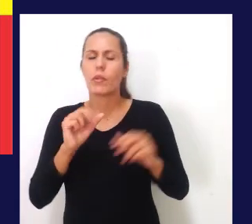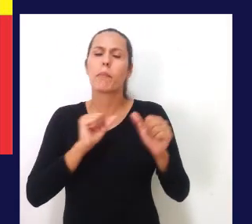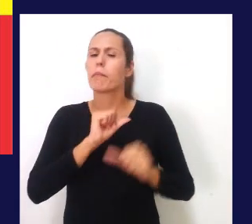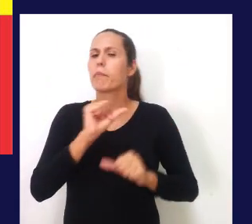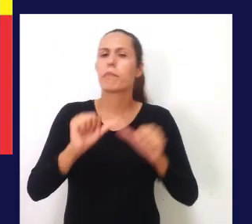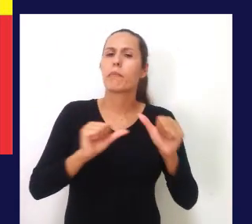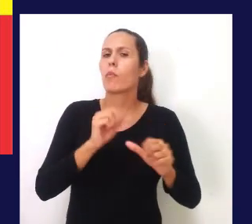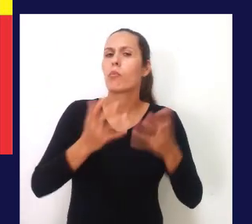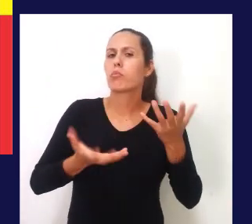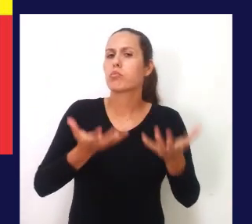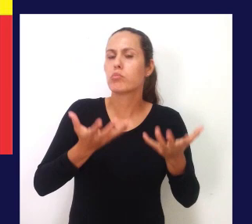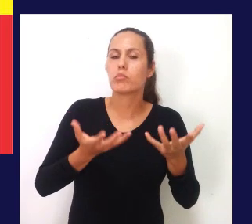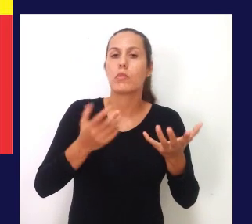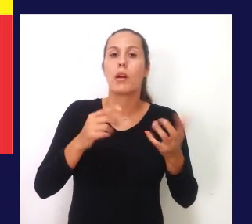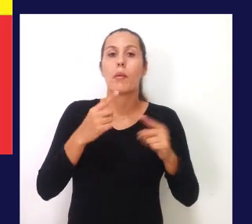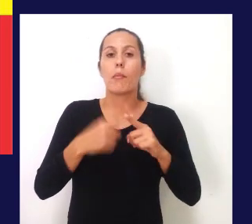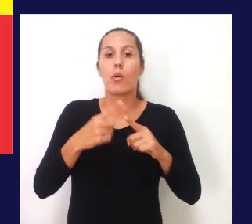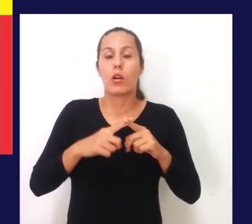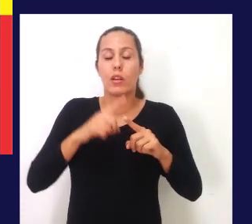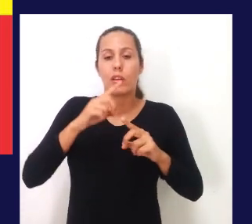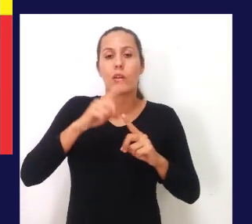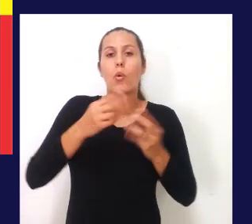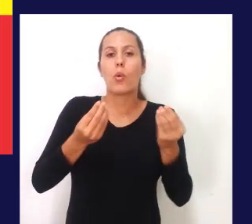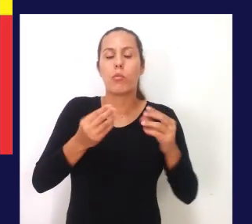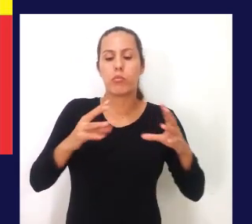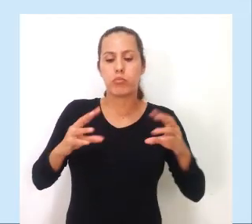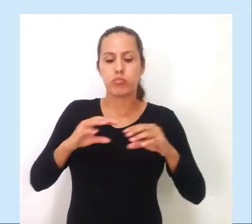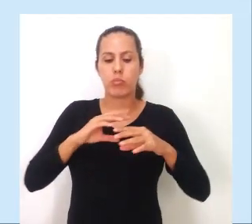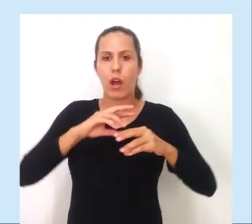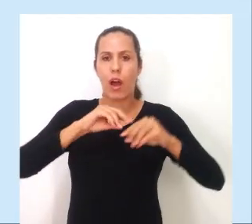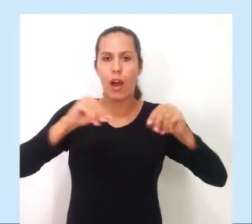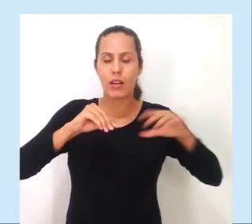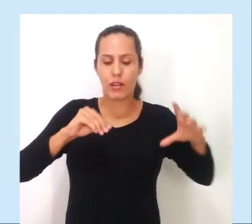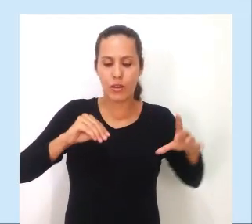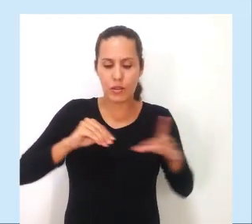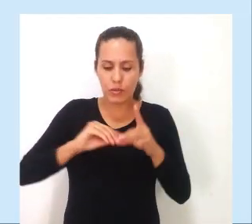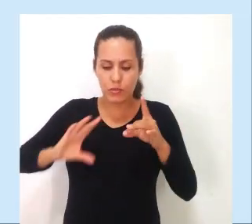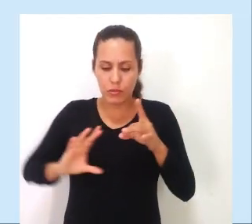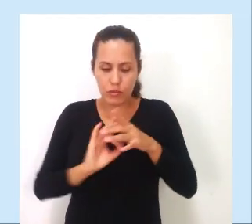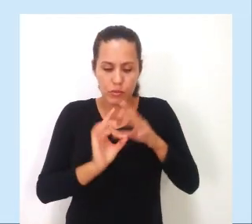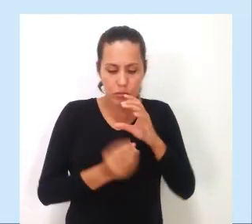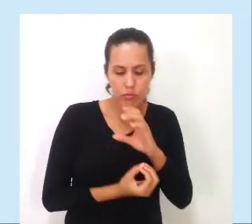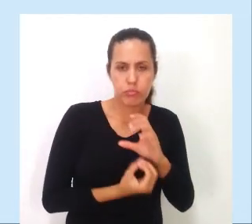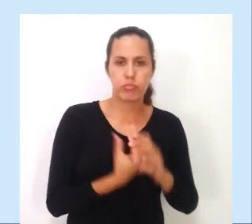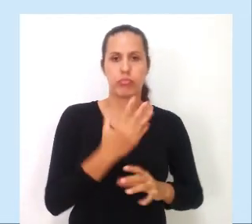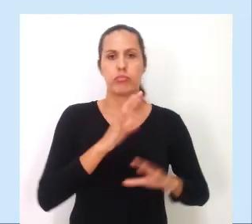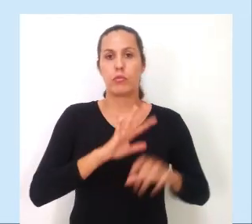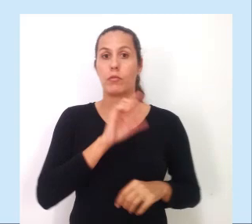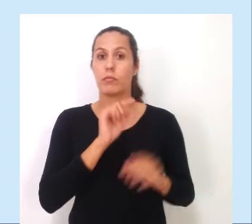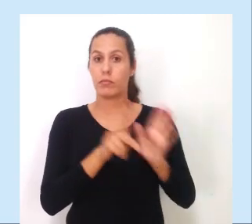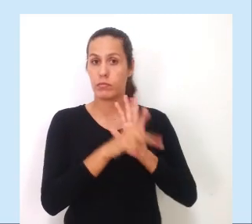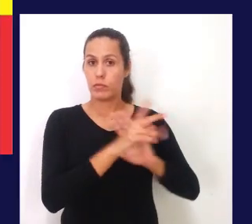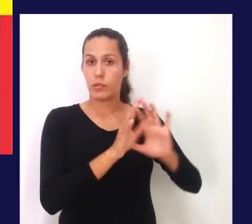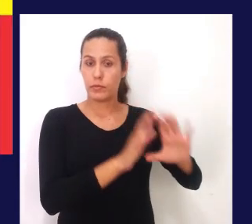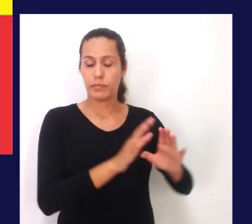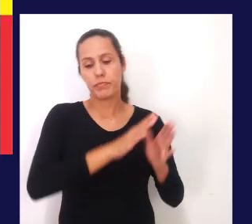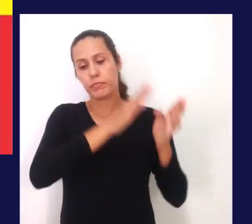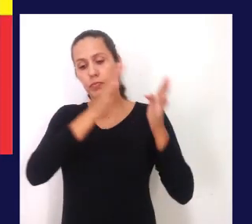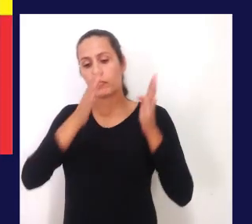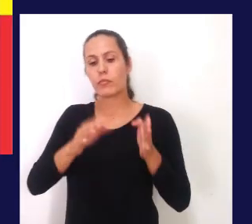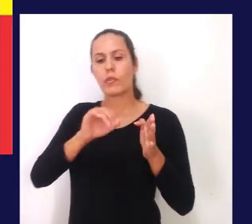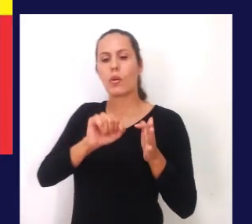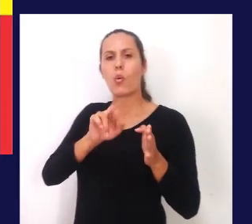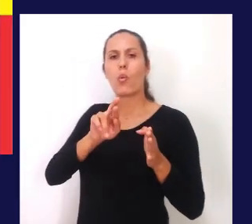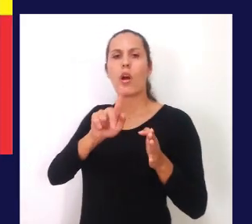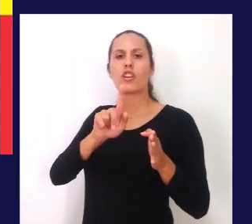que funciona para ligar os grãos de areia. Isso daí quando a gente vai falar sobre o arenito. Já